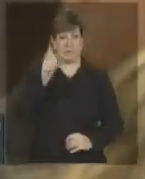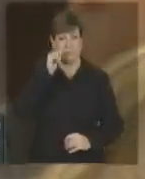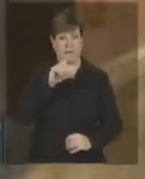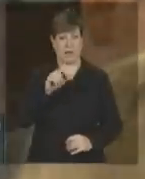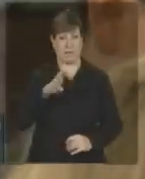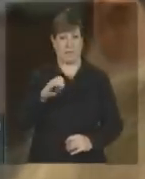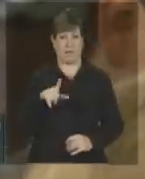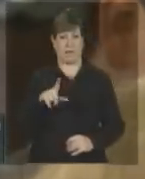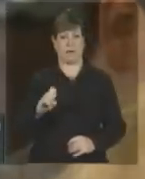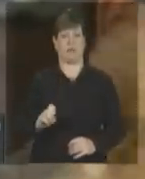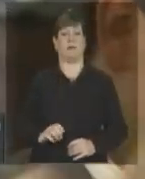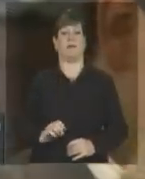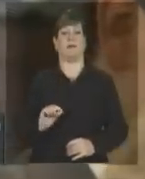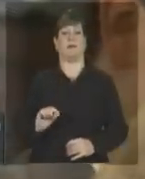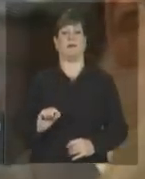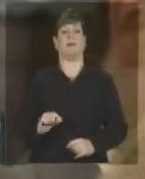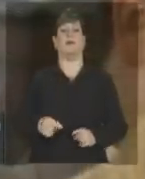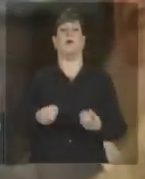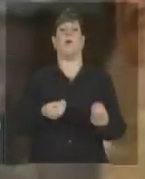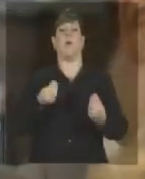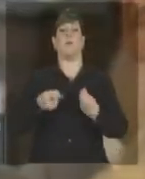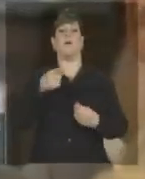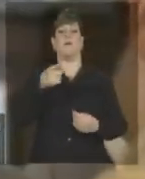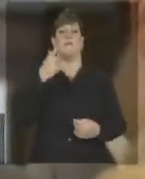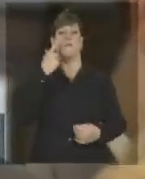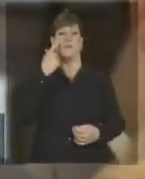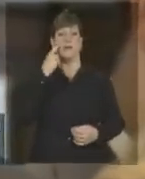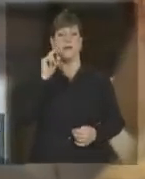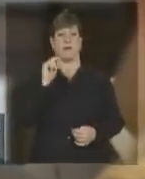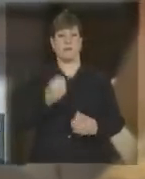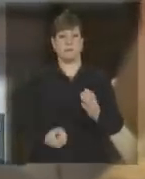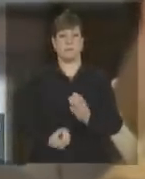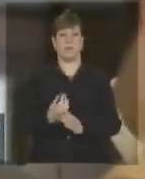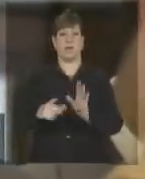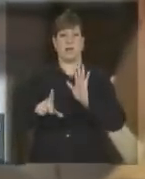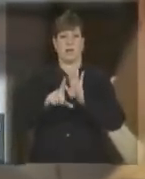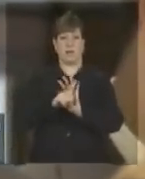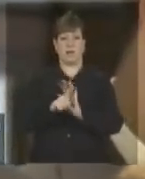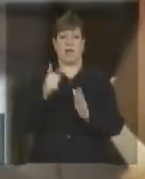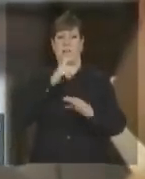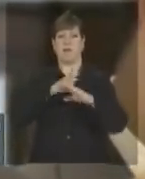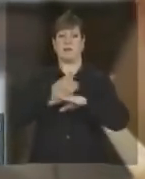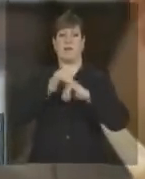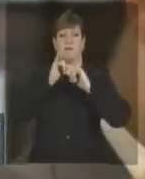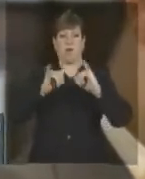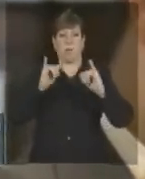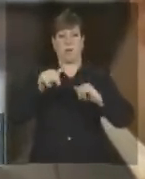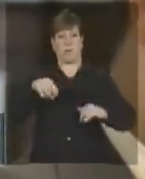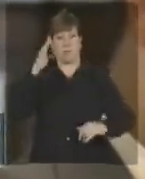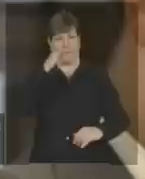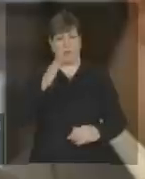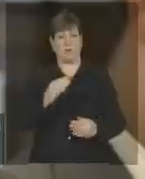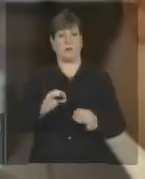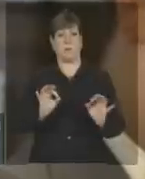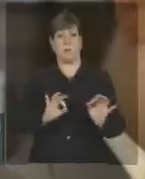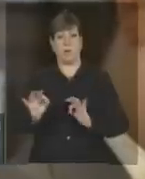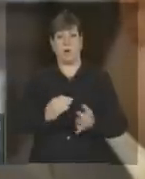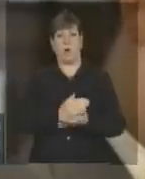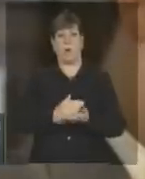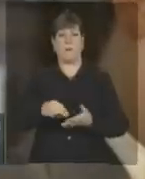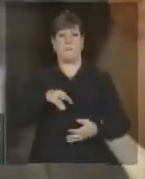Labella: como é que a senhora vê a implantação da Lei de Acesso à Informação aqui no Brasil, que está programada para começar em